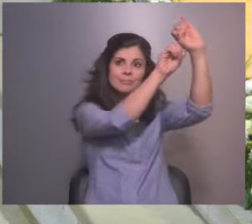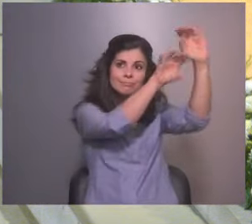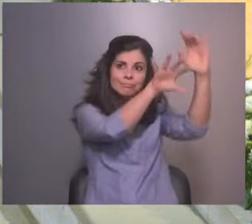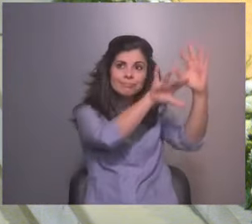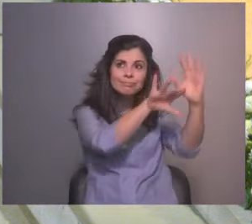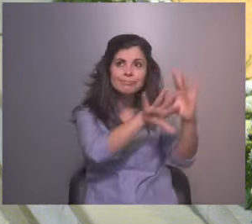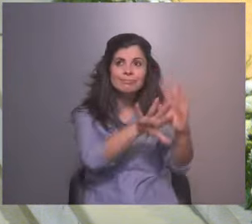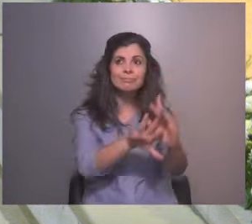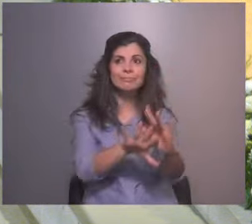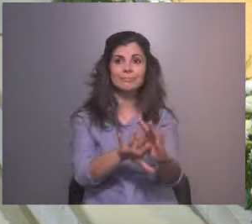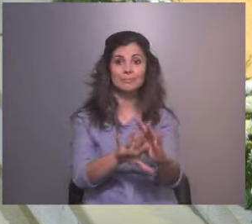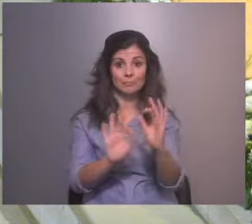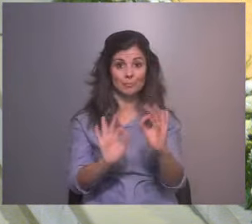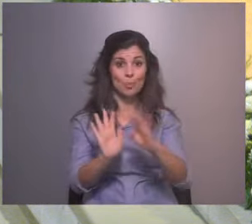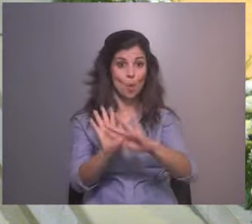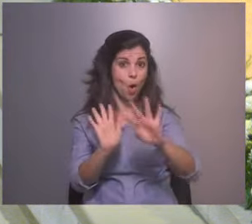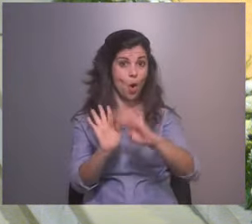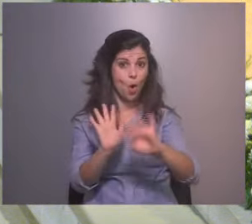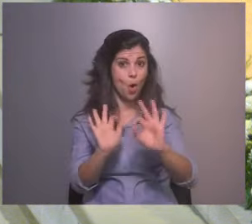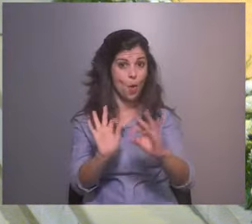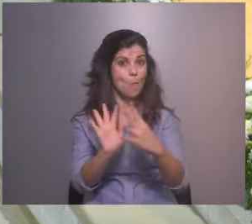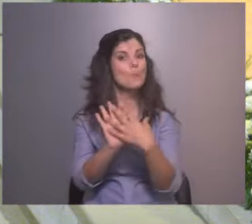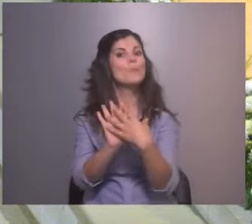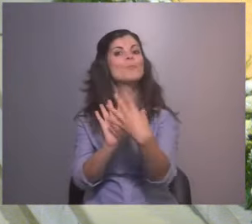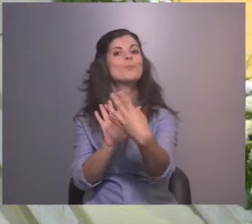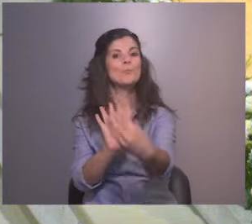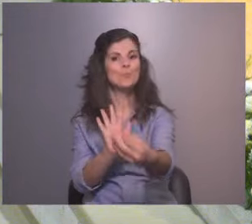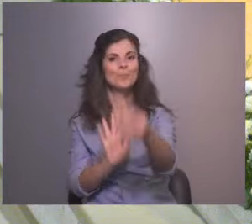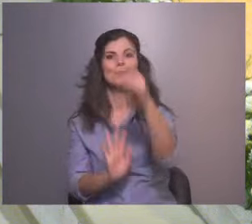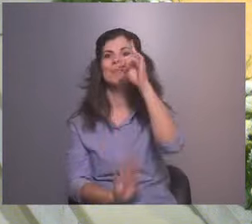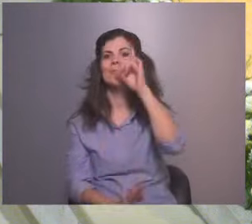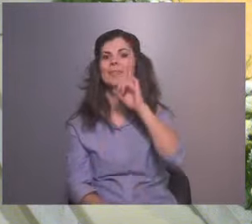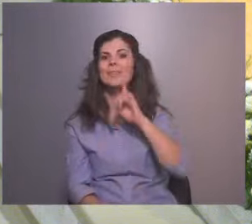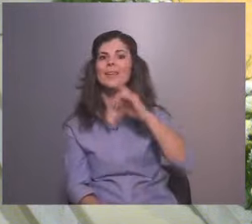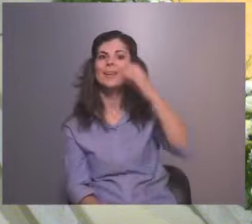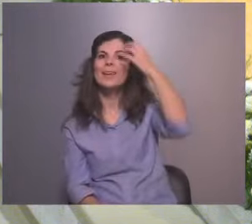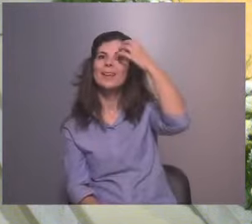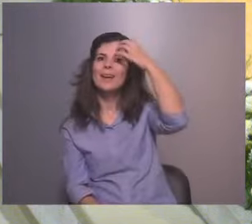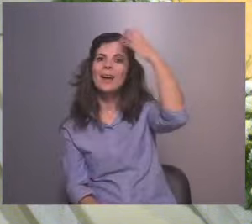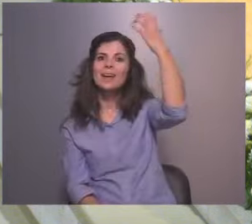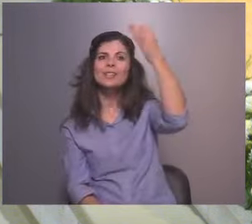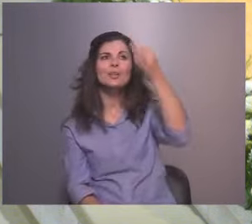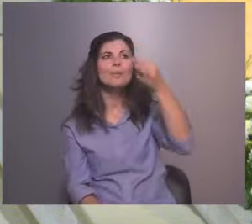Pacis, da nobis